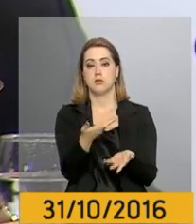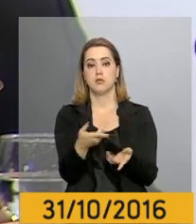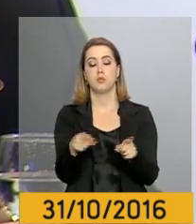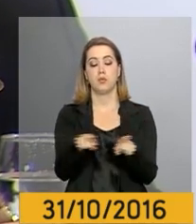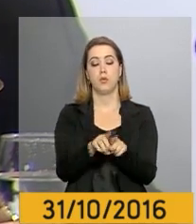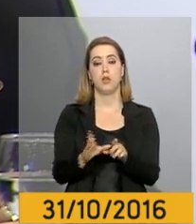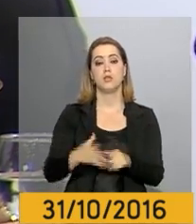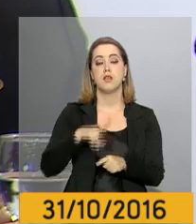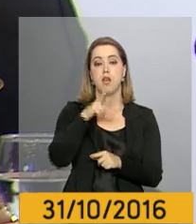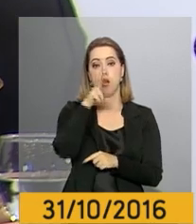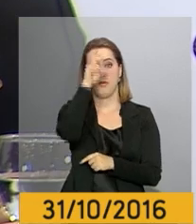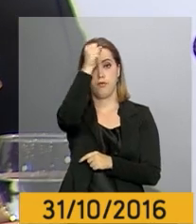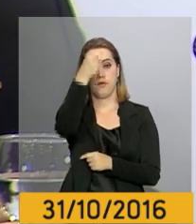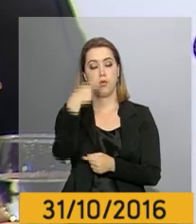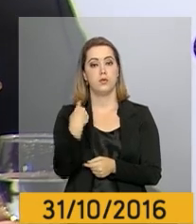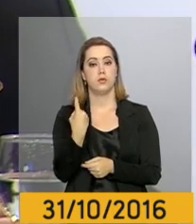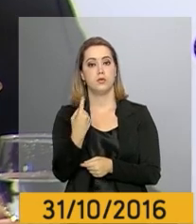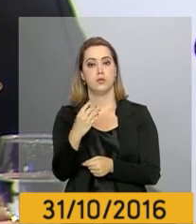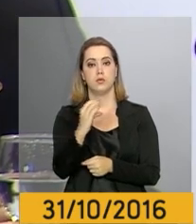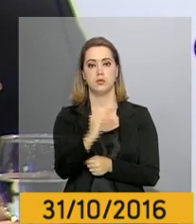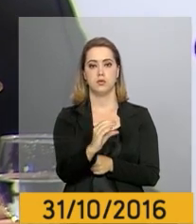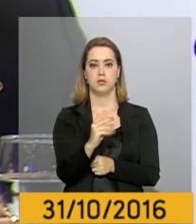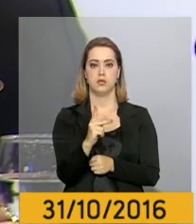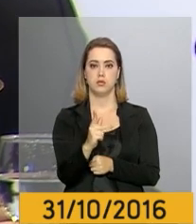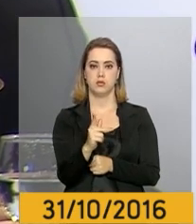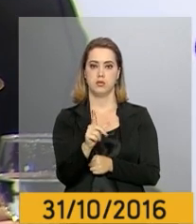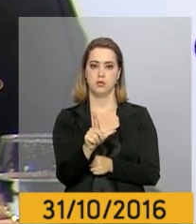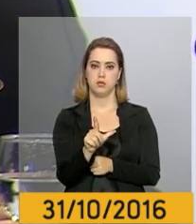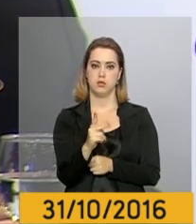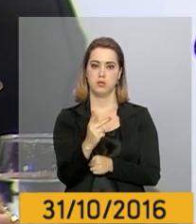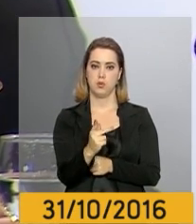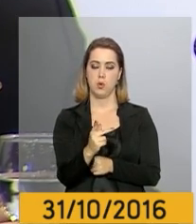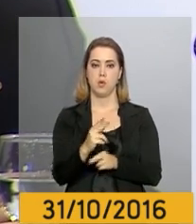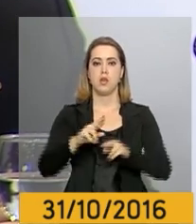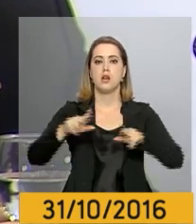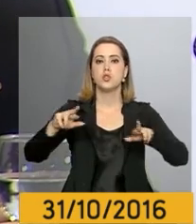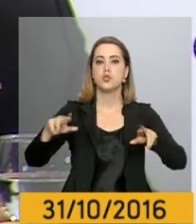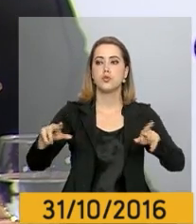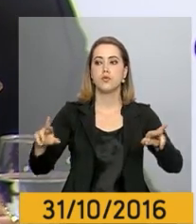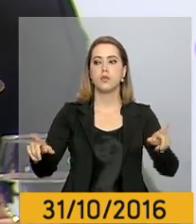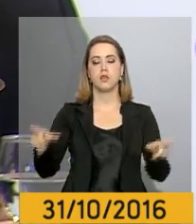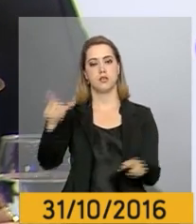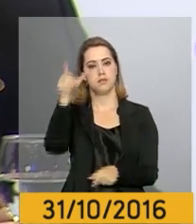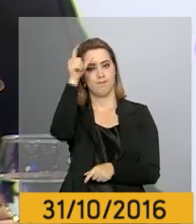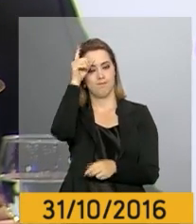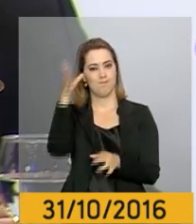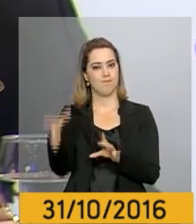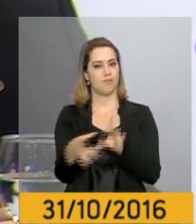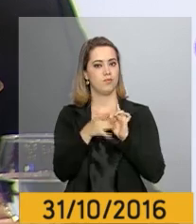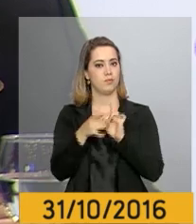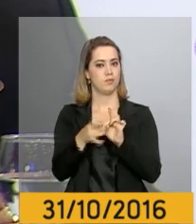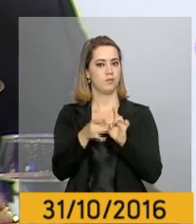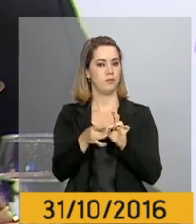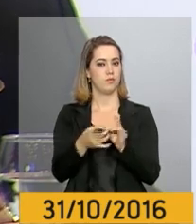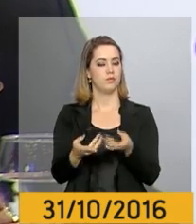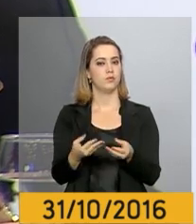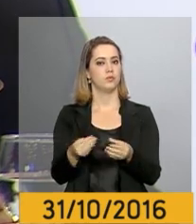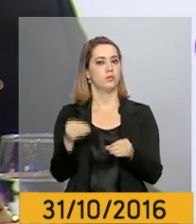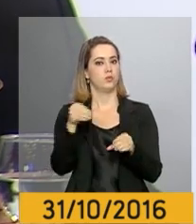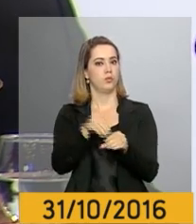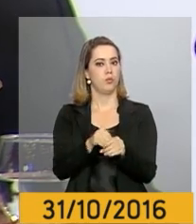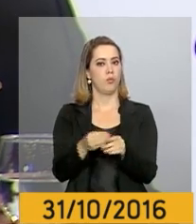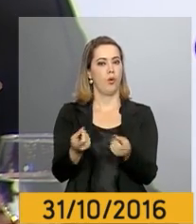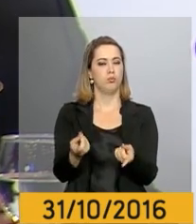portanto é a força da cplp é a plural na unidade e a unidade na